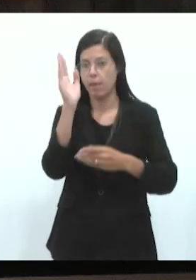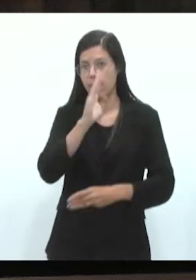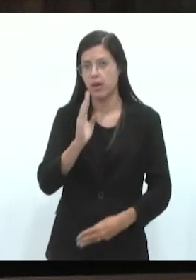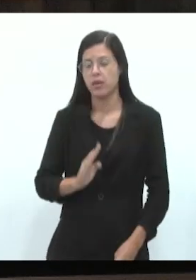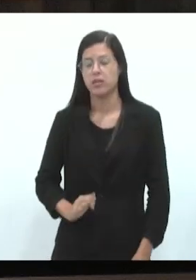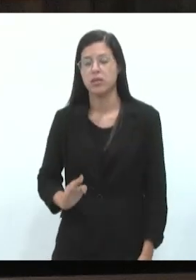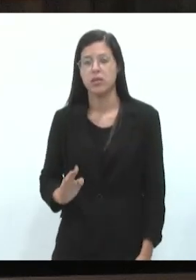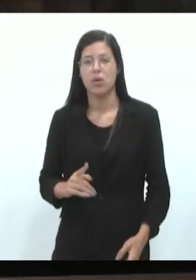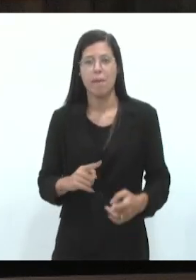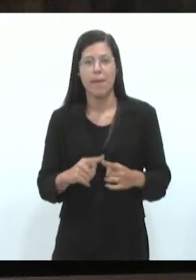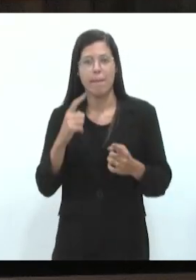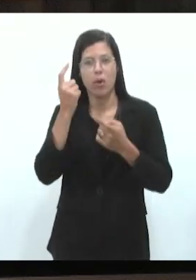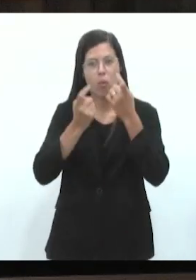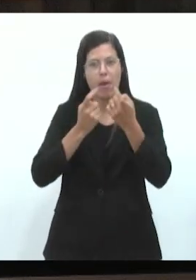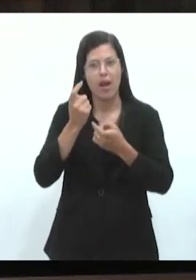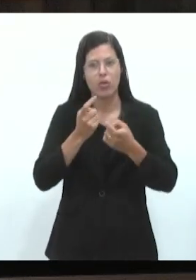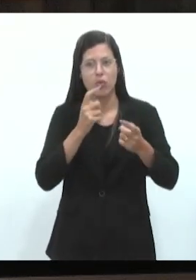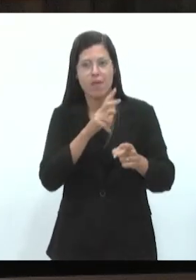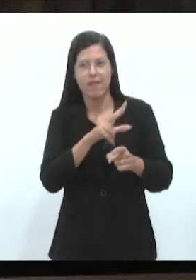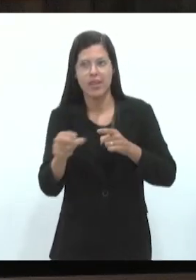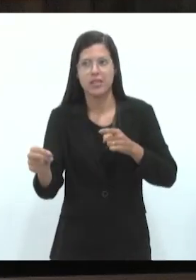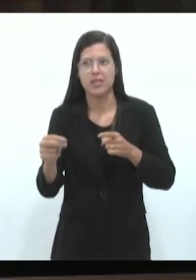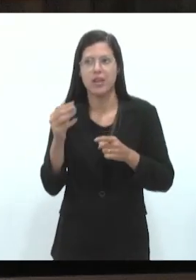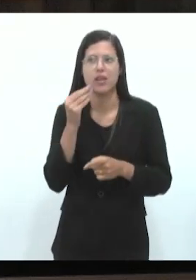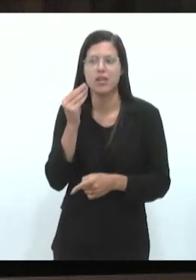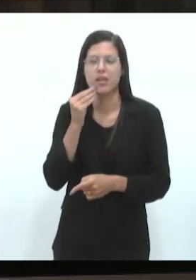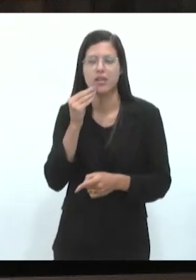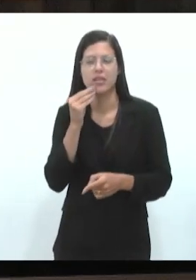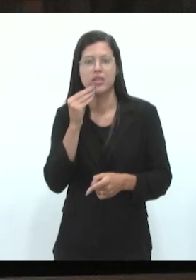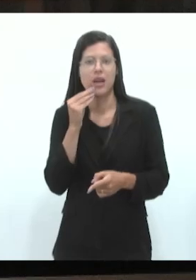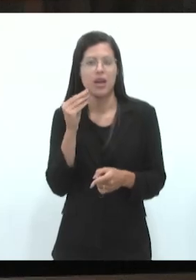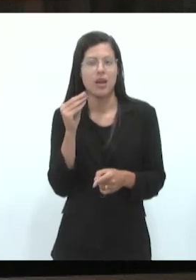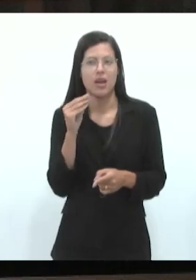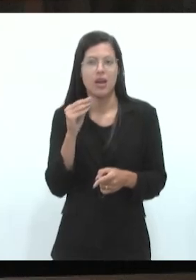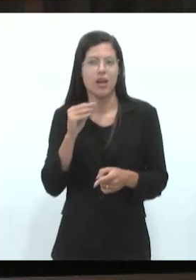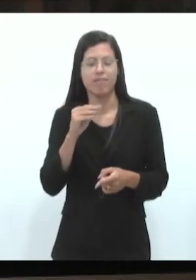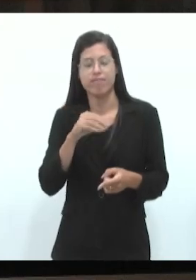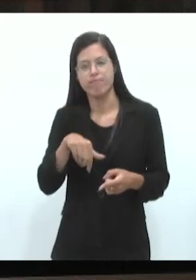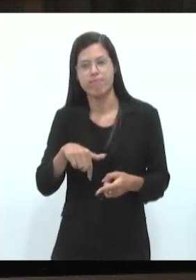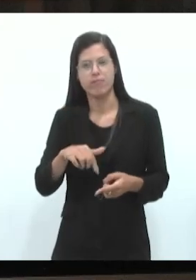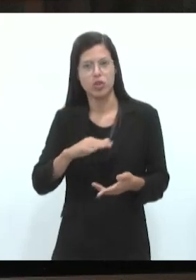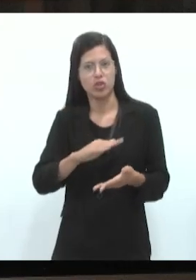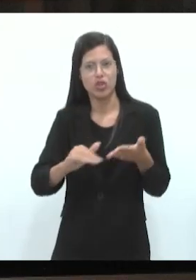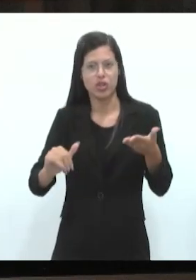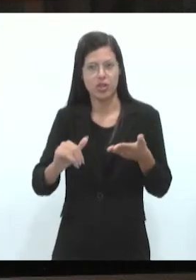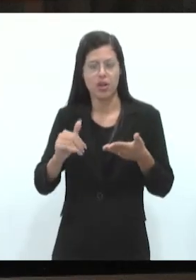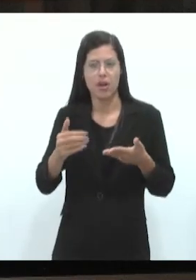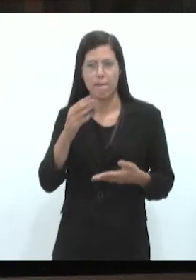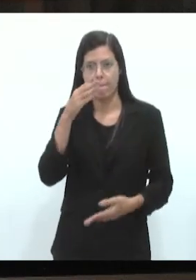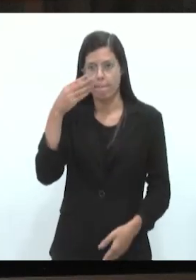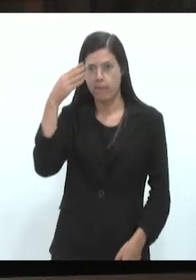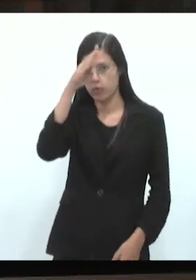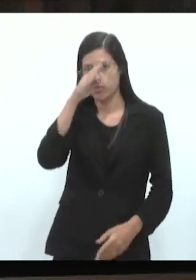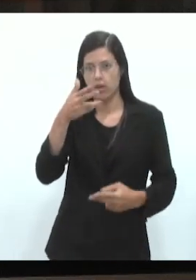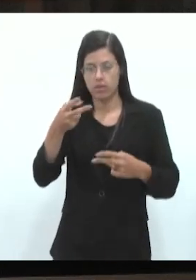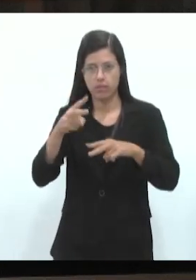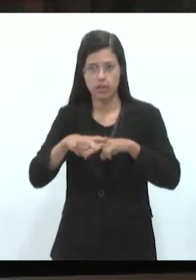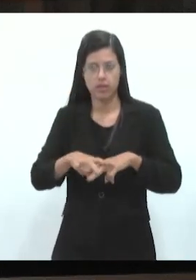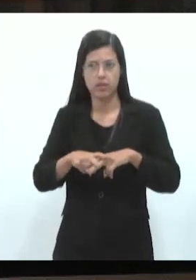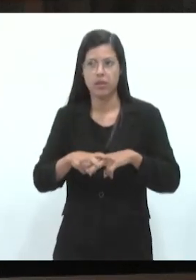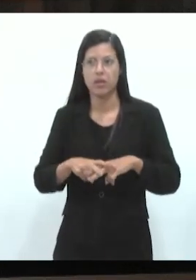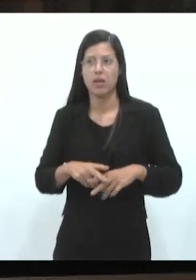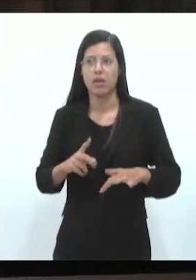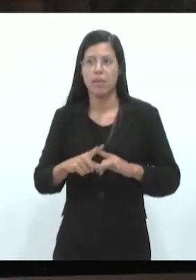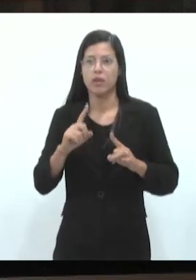suas reeleições, de tentar tirar o Bolsonaro da cadeia, esse monte de coisa, como é o caso do governador Cláudio Castro. Mas a nossa preocupação, número